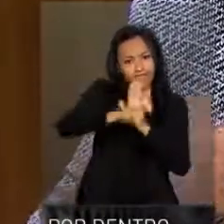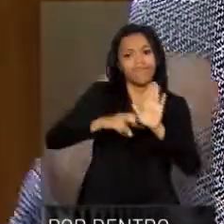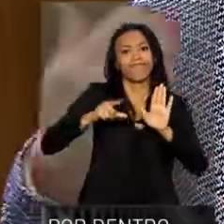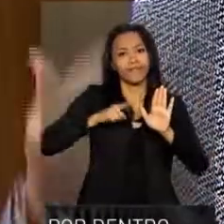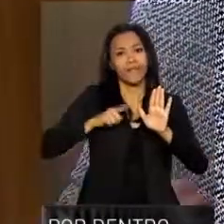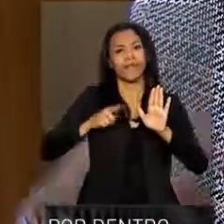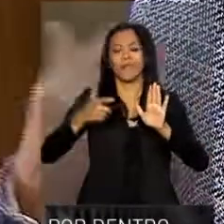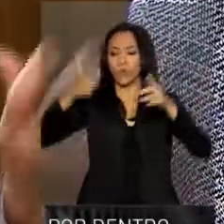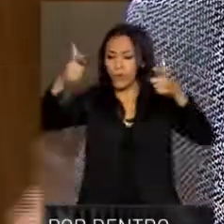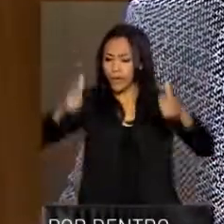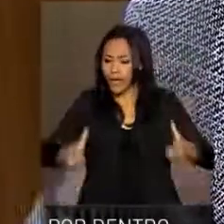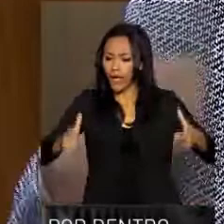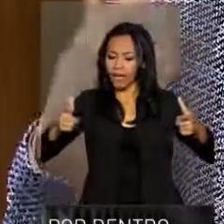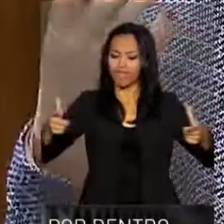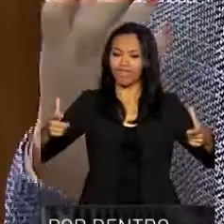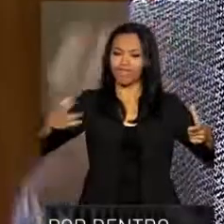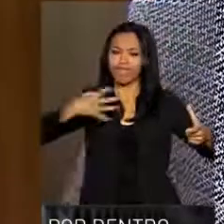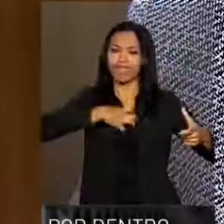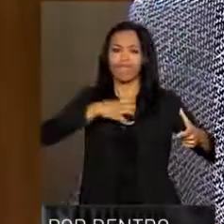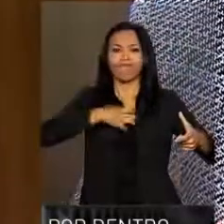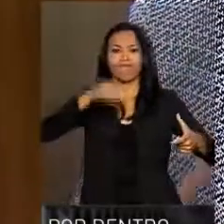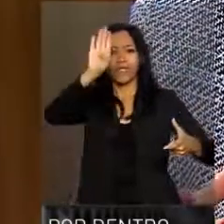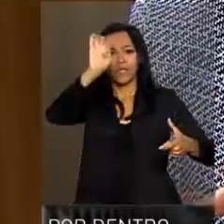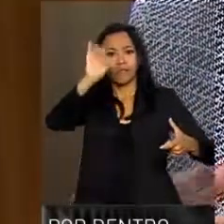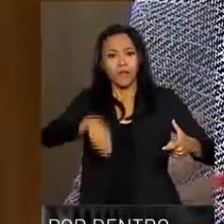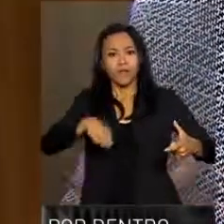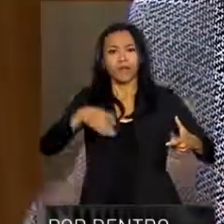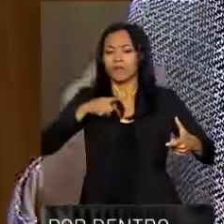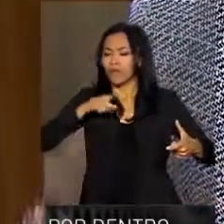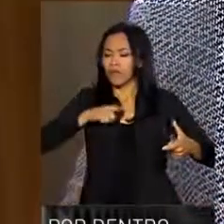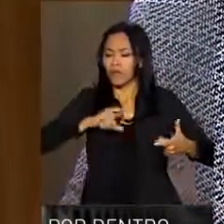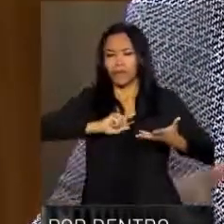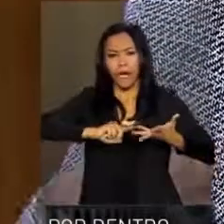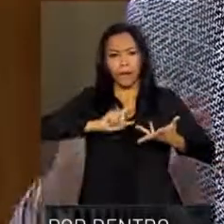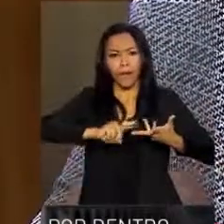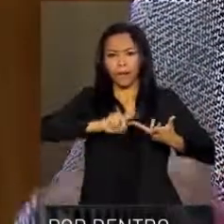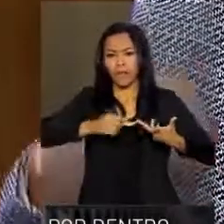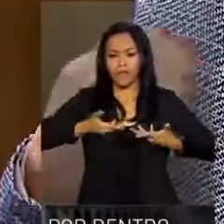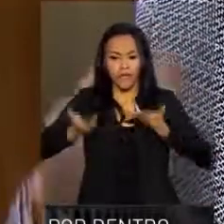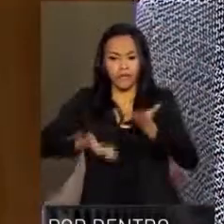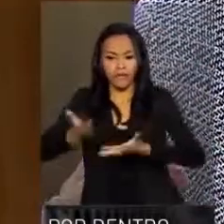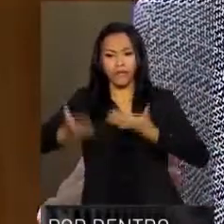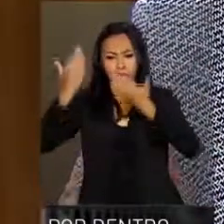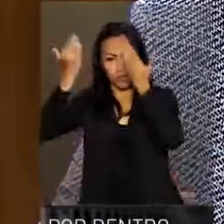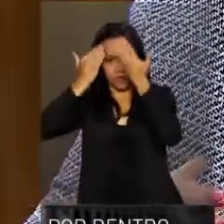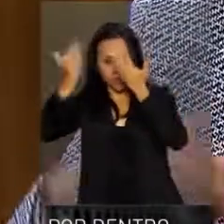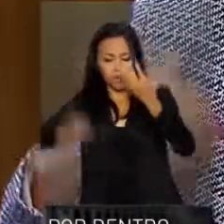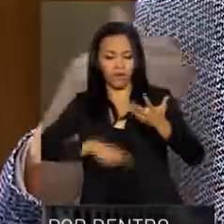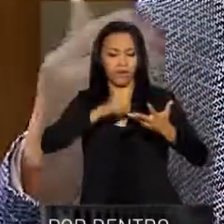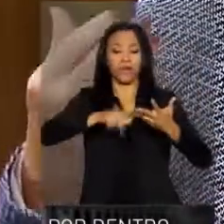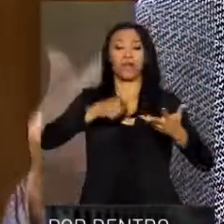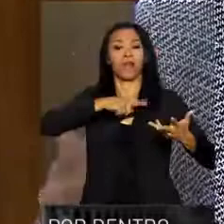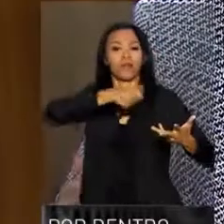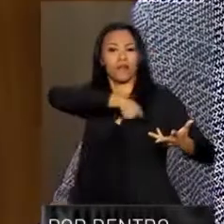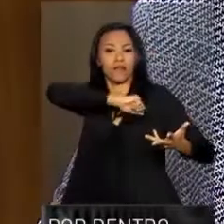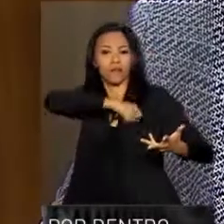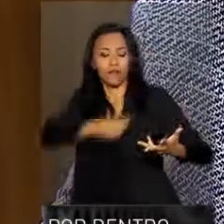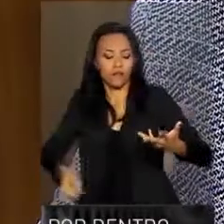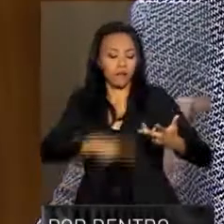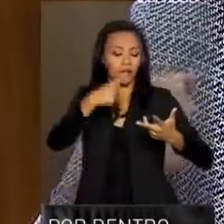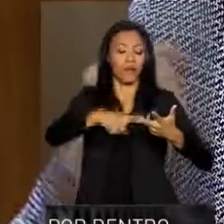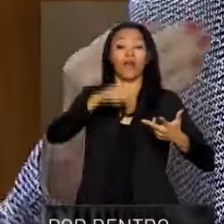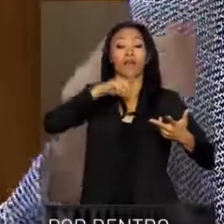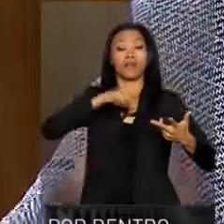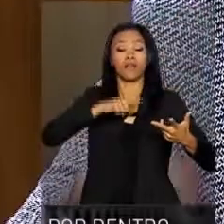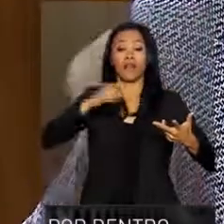onde está a mulher ela tenha todo o serviço ali disponível ela chega ela tem a delegacia depois ela tem